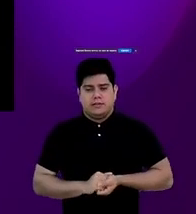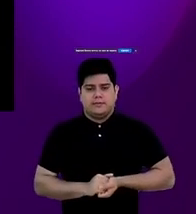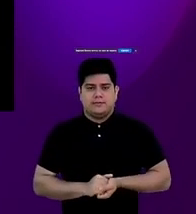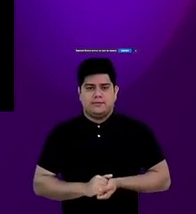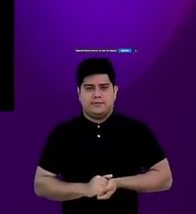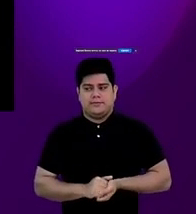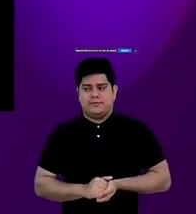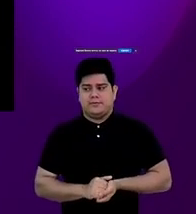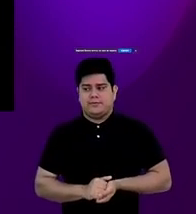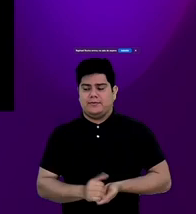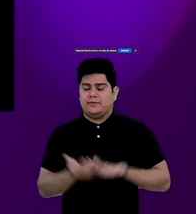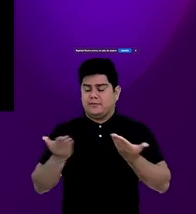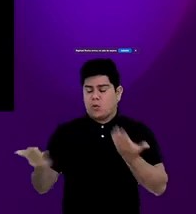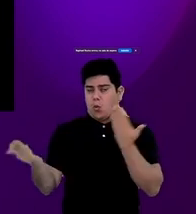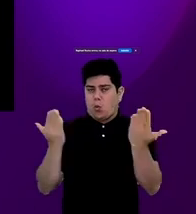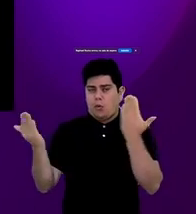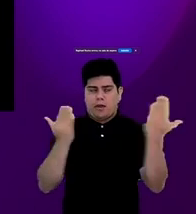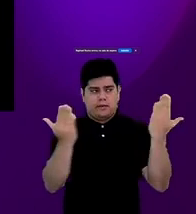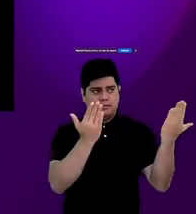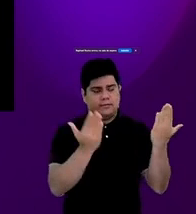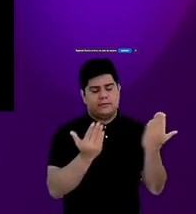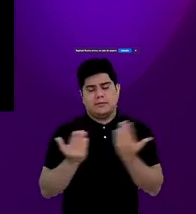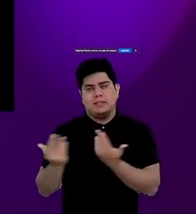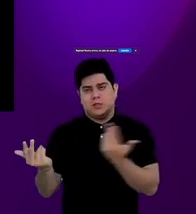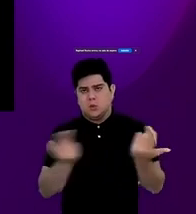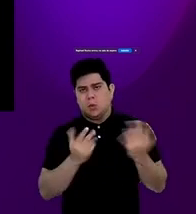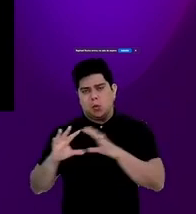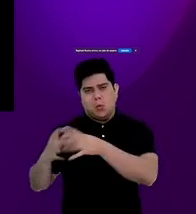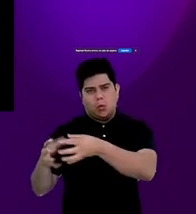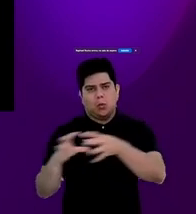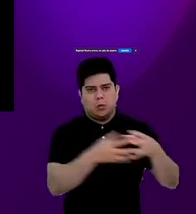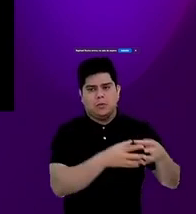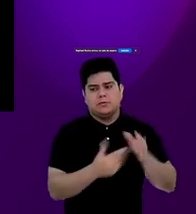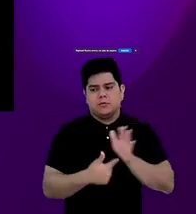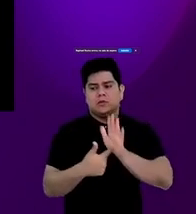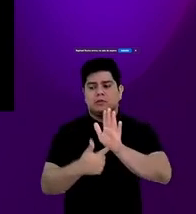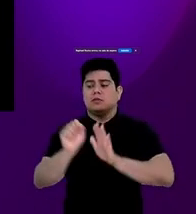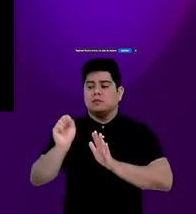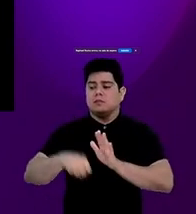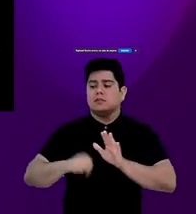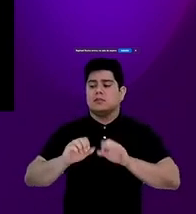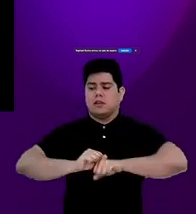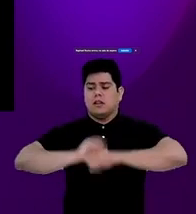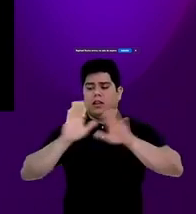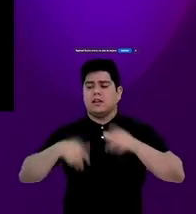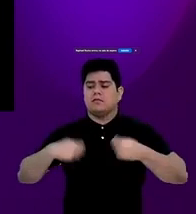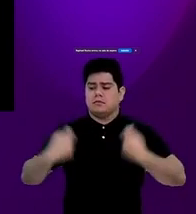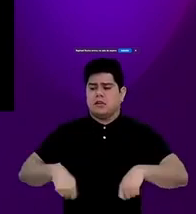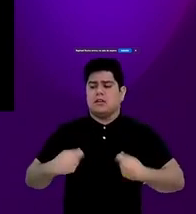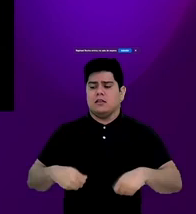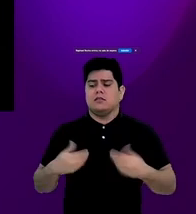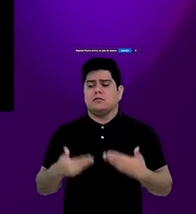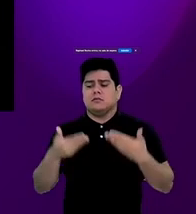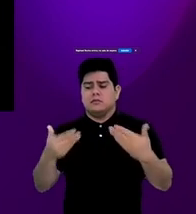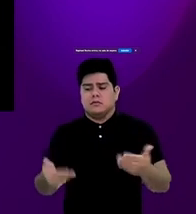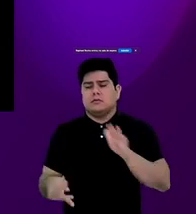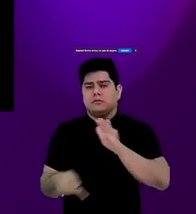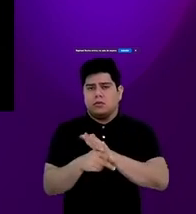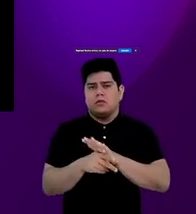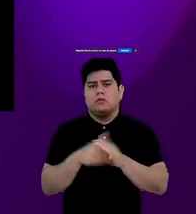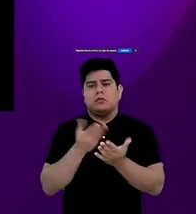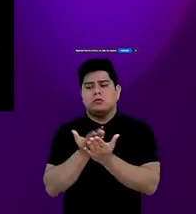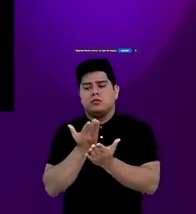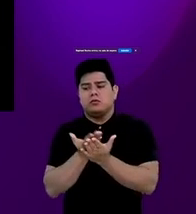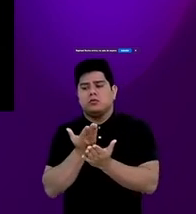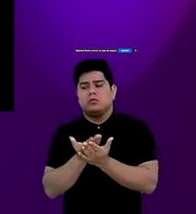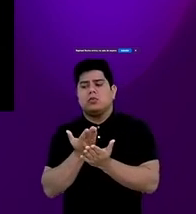retrospectivo que compara essas duas populações, mas mostrando, sim, uma clara vantagem para o estudo, para o